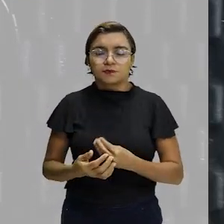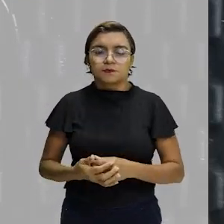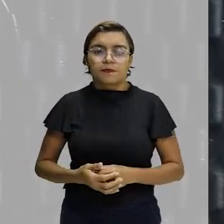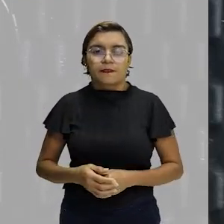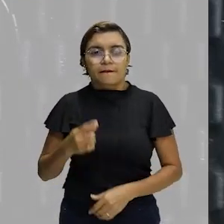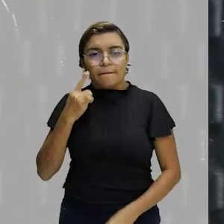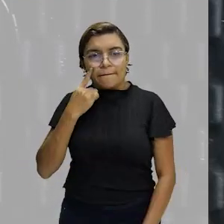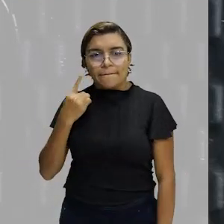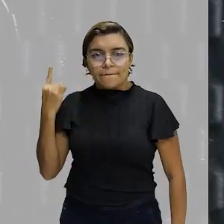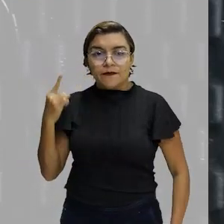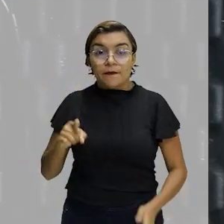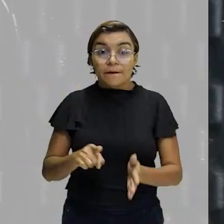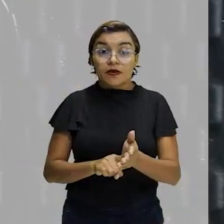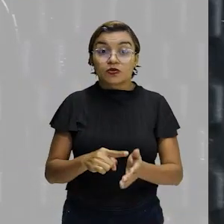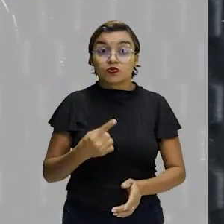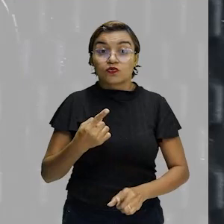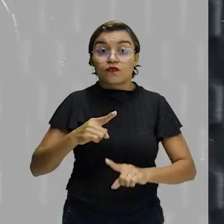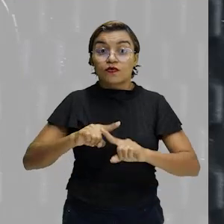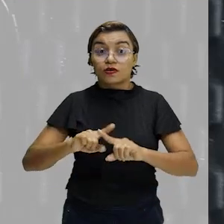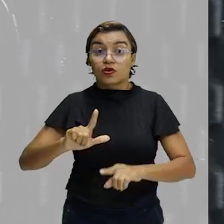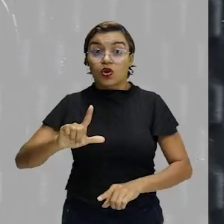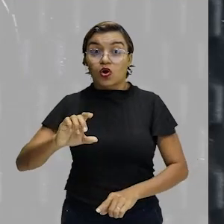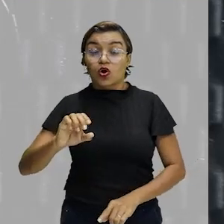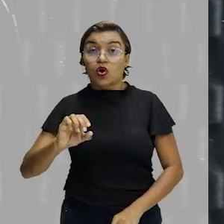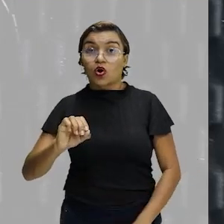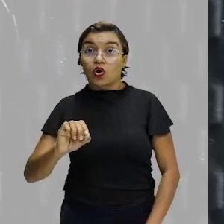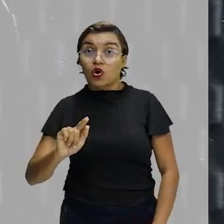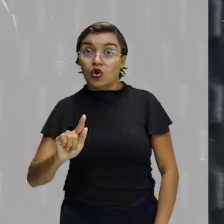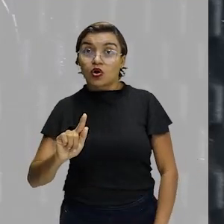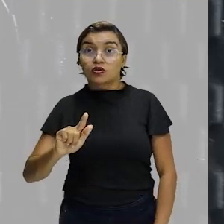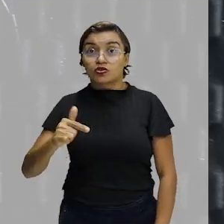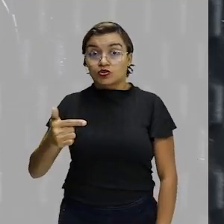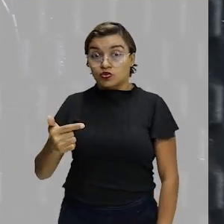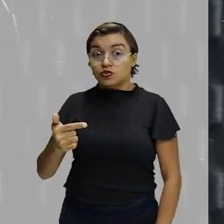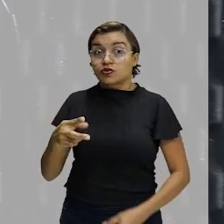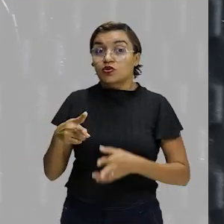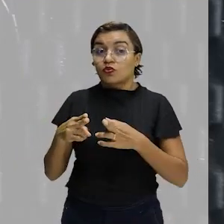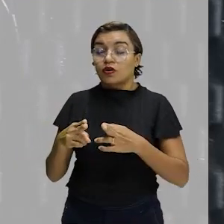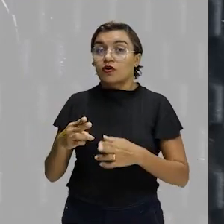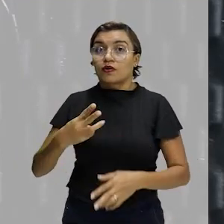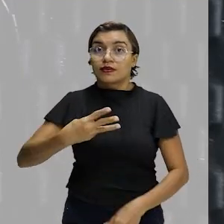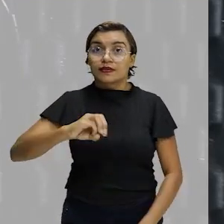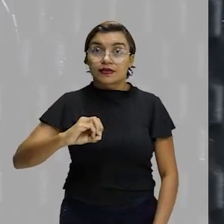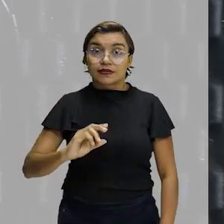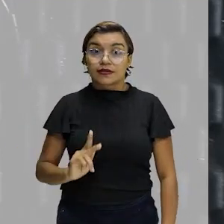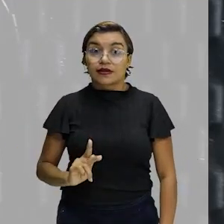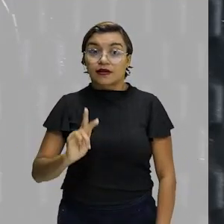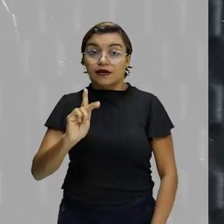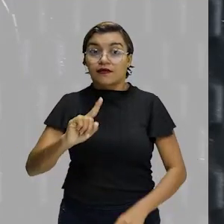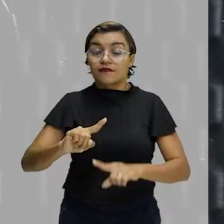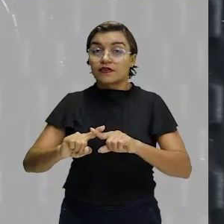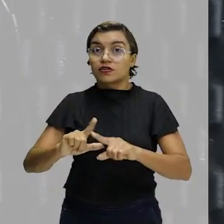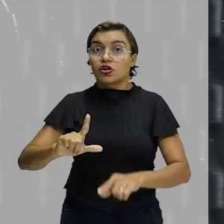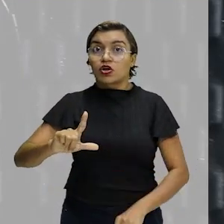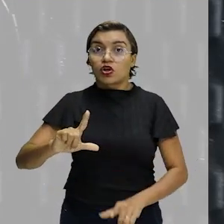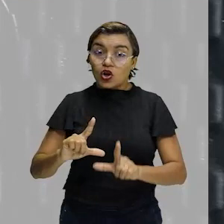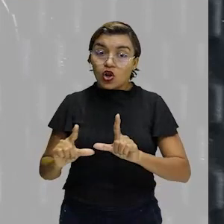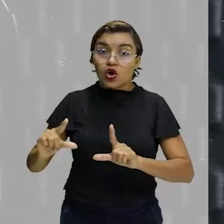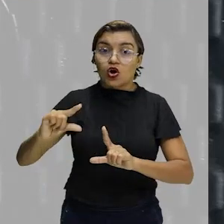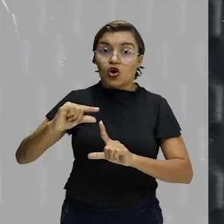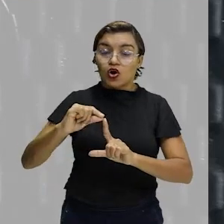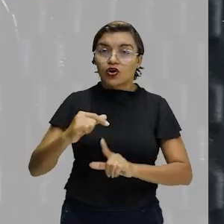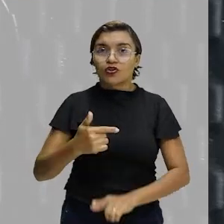Fica menos 1 vezes o log de 2, tá? Igual ao 30k vezes o log